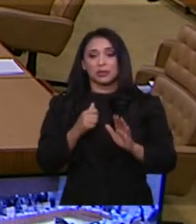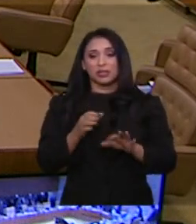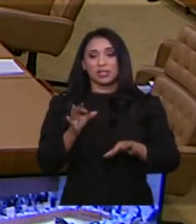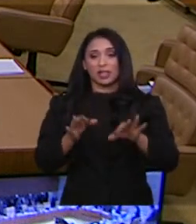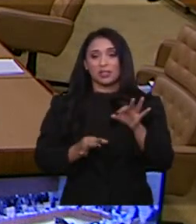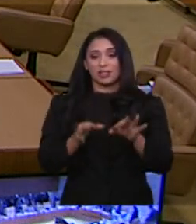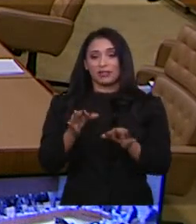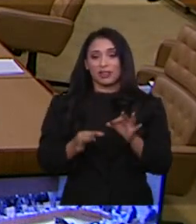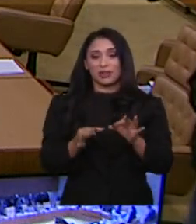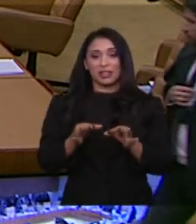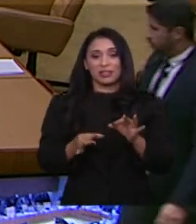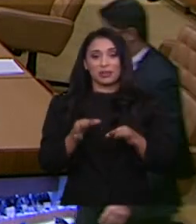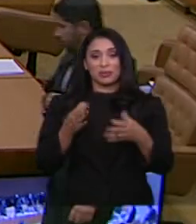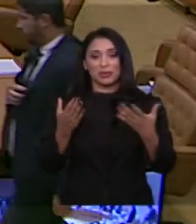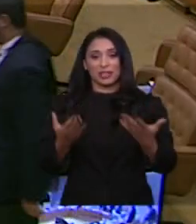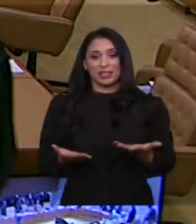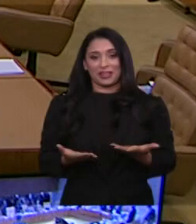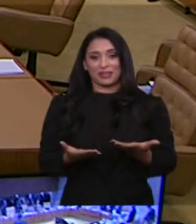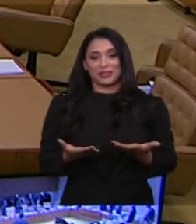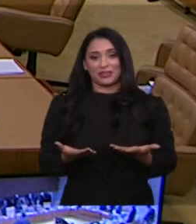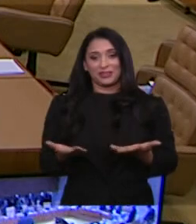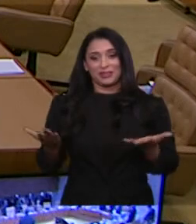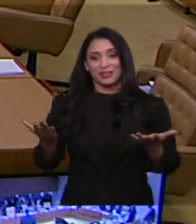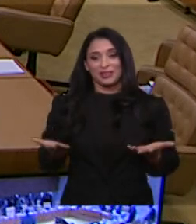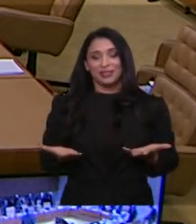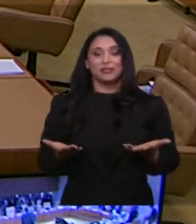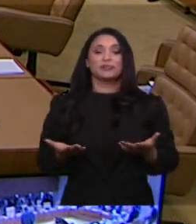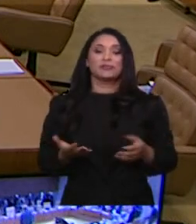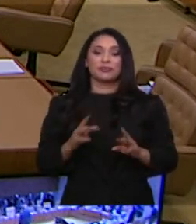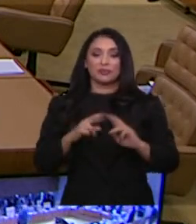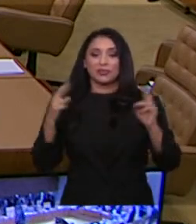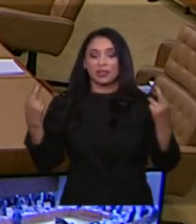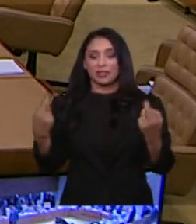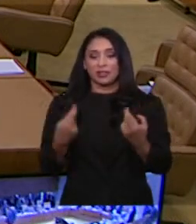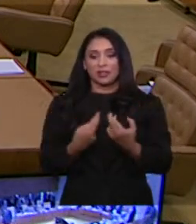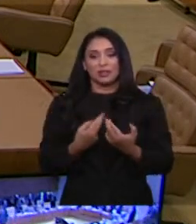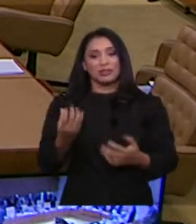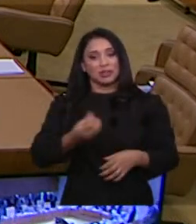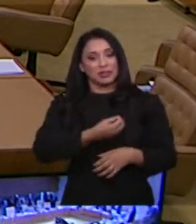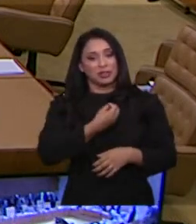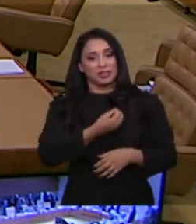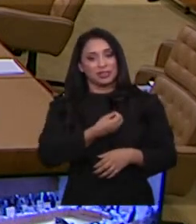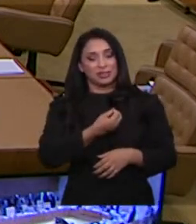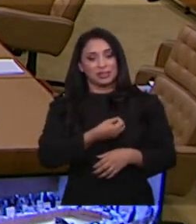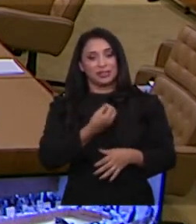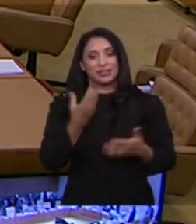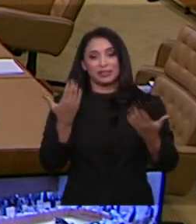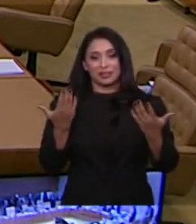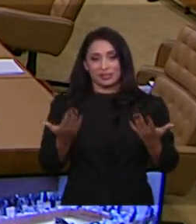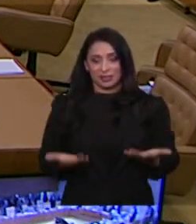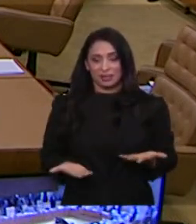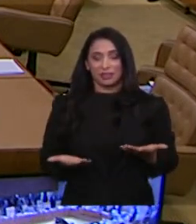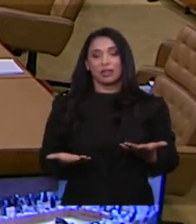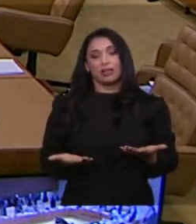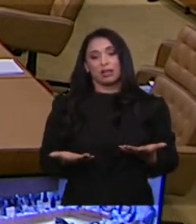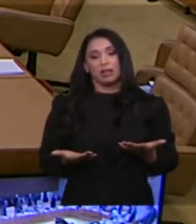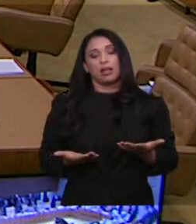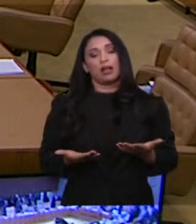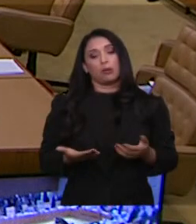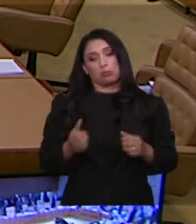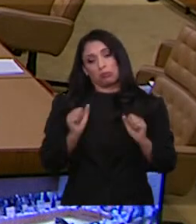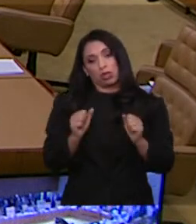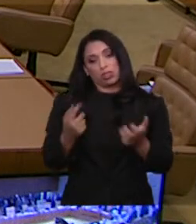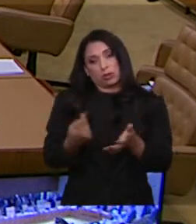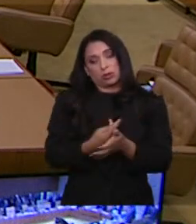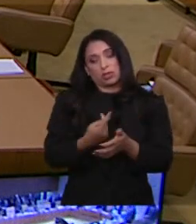vamos confirmar isso dentro de instantes. Sessão presencial, pode haver a apresentação de tanto das sustentações